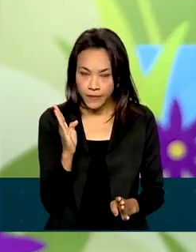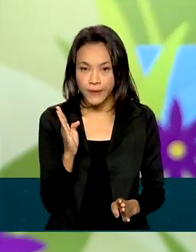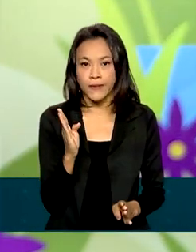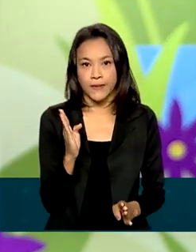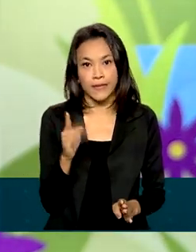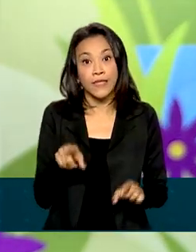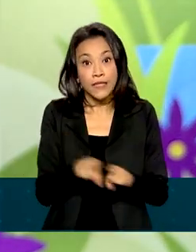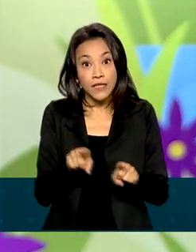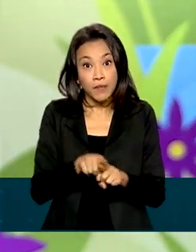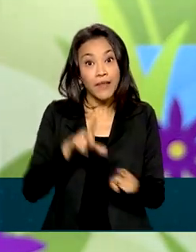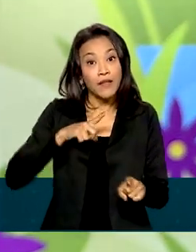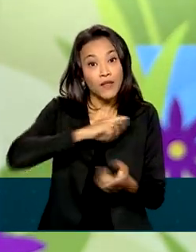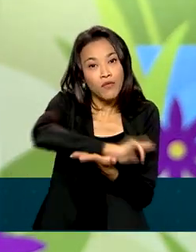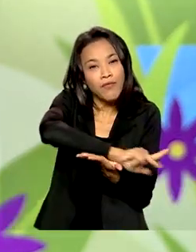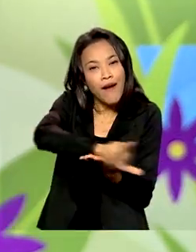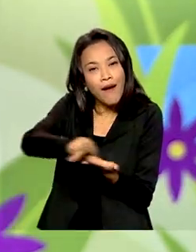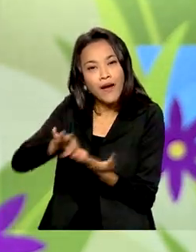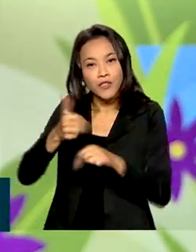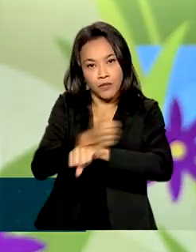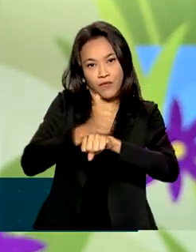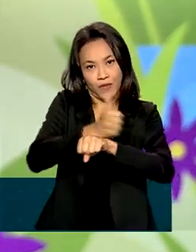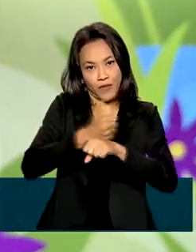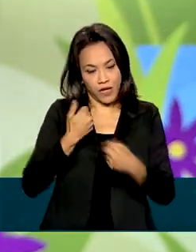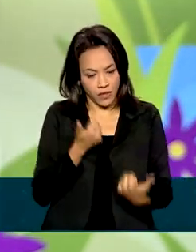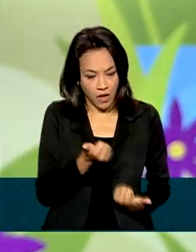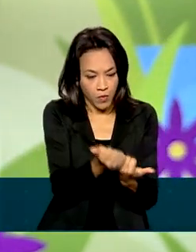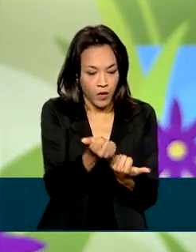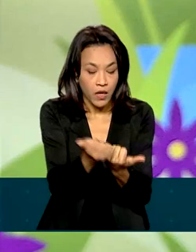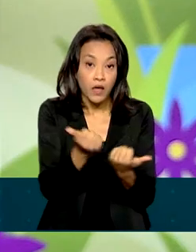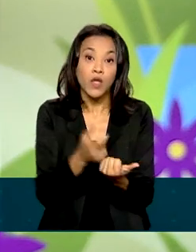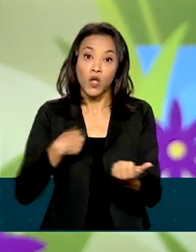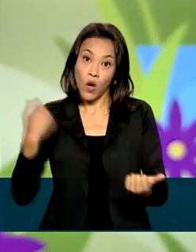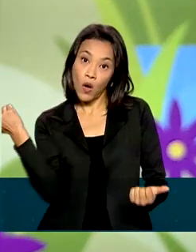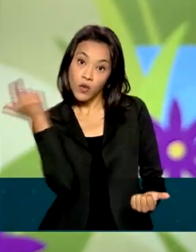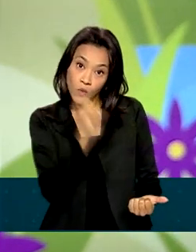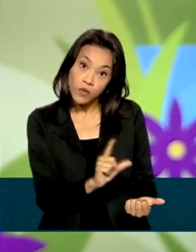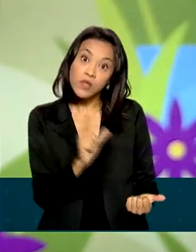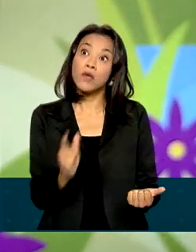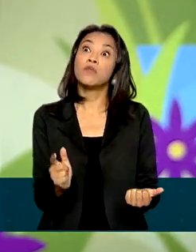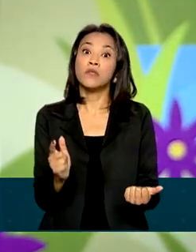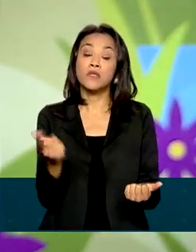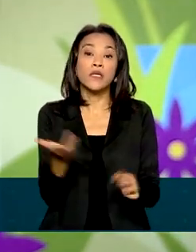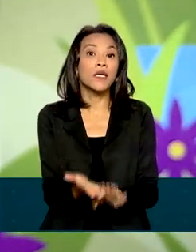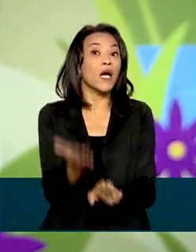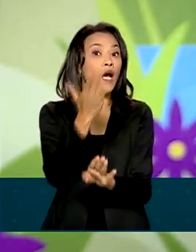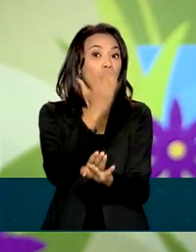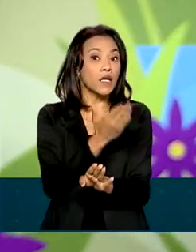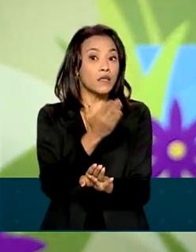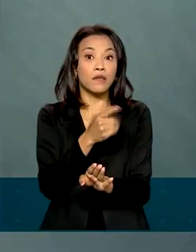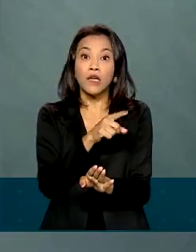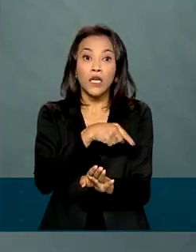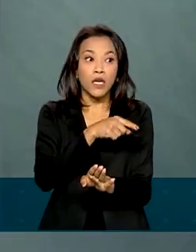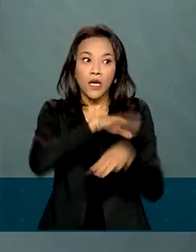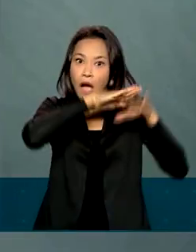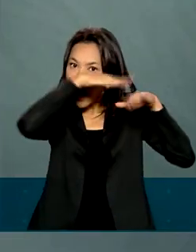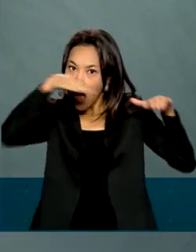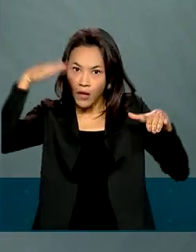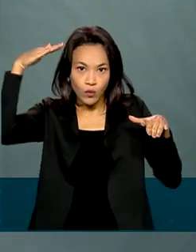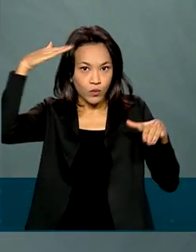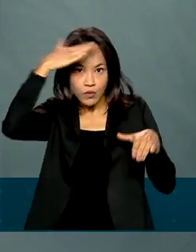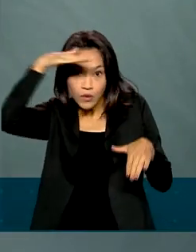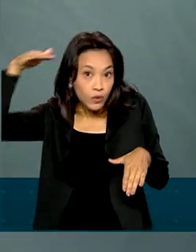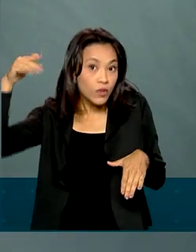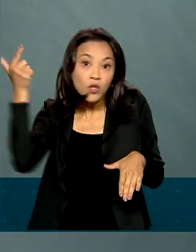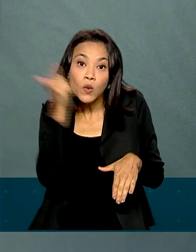forma multidisciplinar, nós conseguimos atingir índices que não atingimos em tumores em adultos. Os tumores